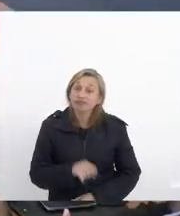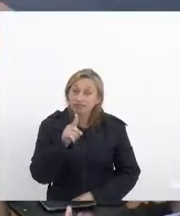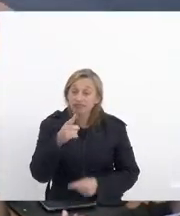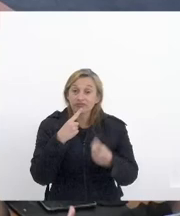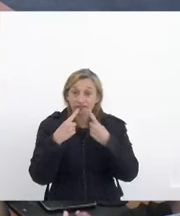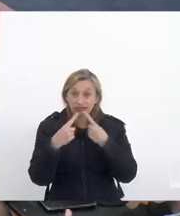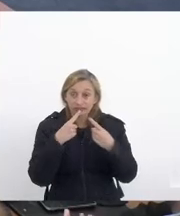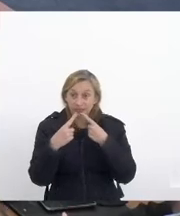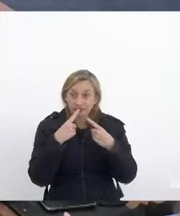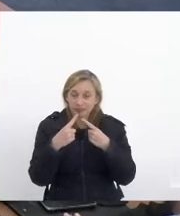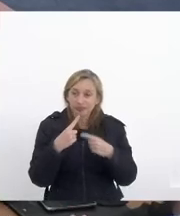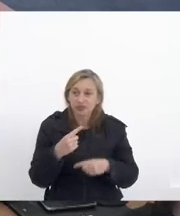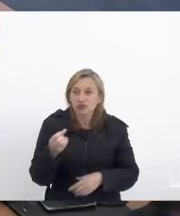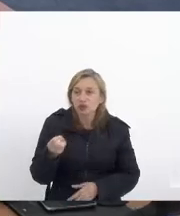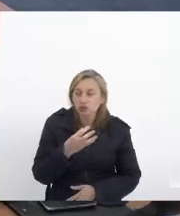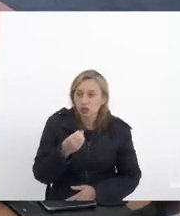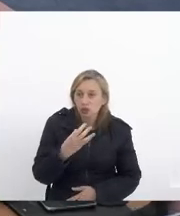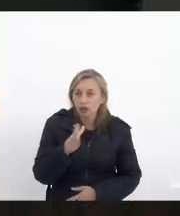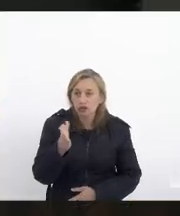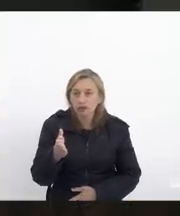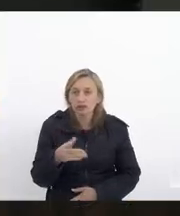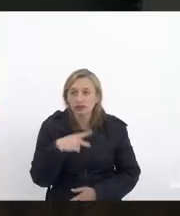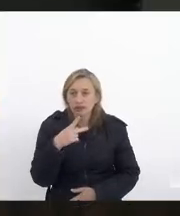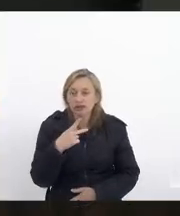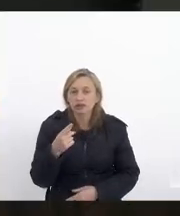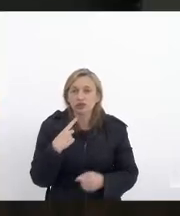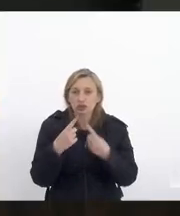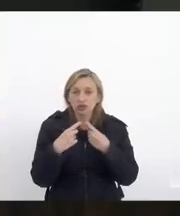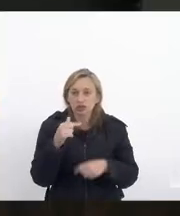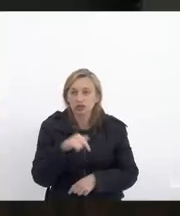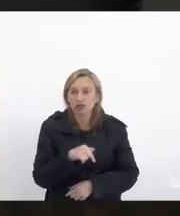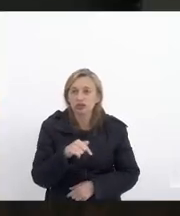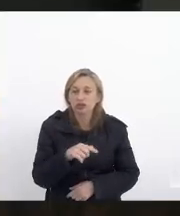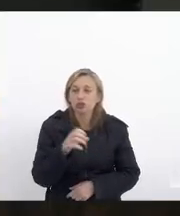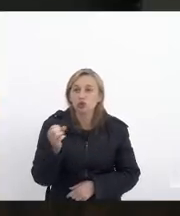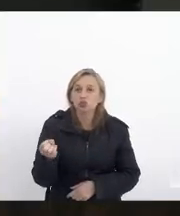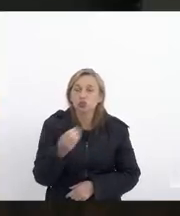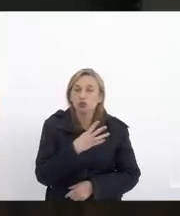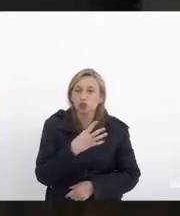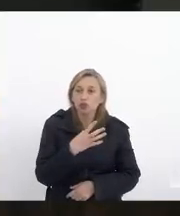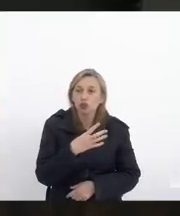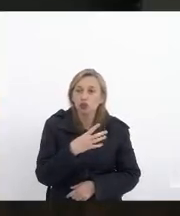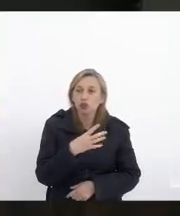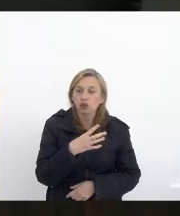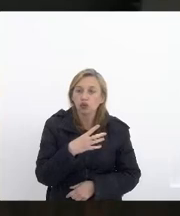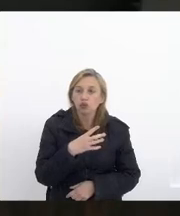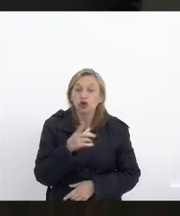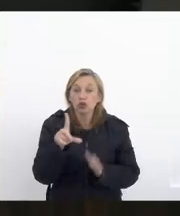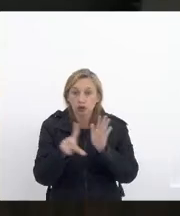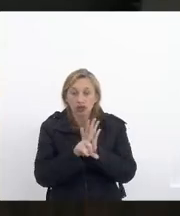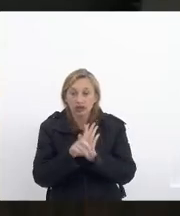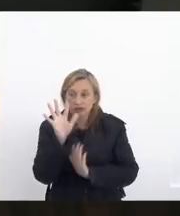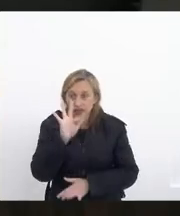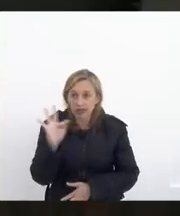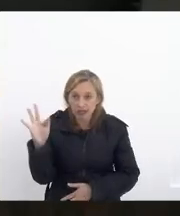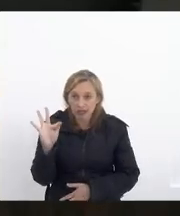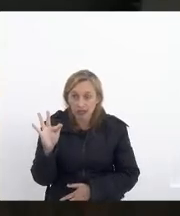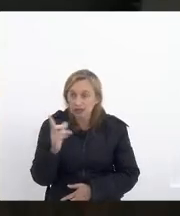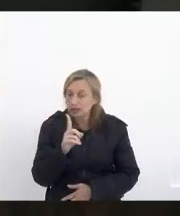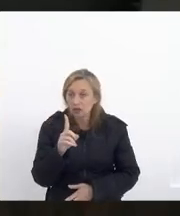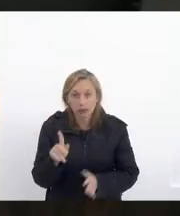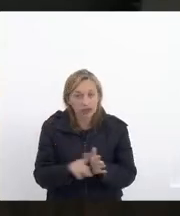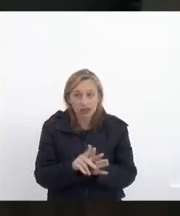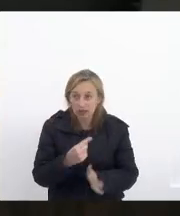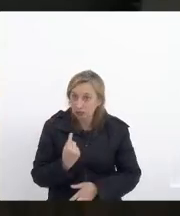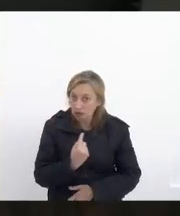discussão sobre os novos, porque nós fizemos a discussão aqui a respeito de uma lei federal, que não é nossa,